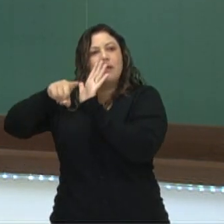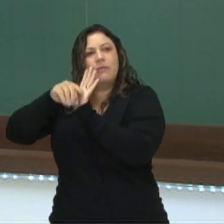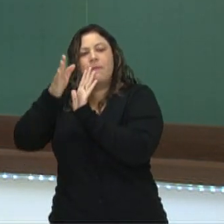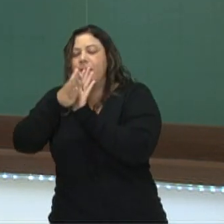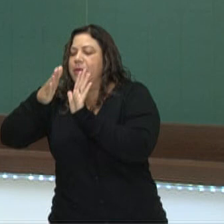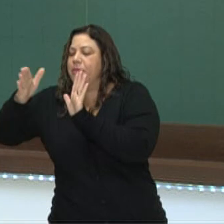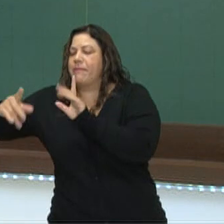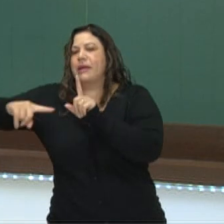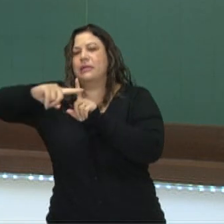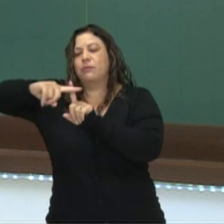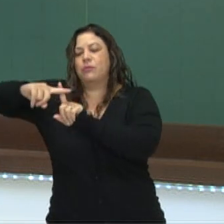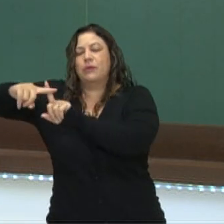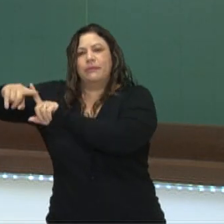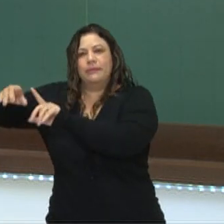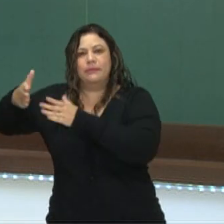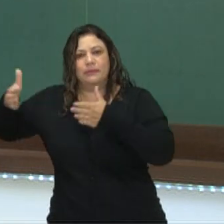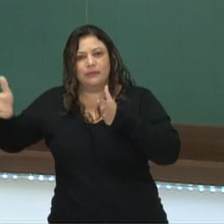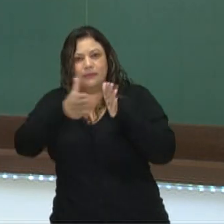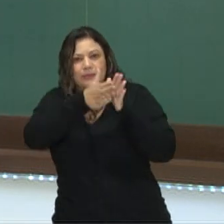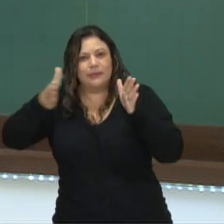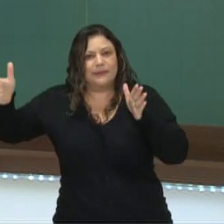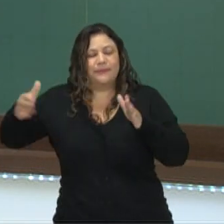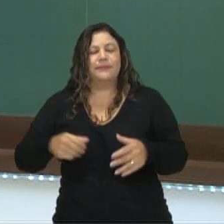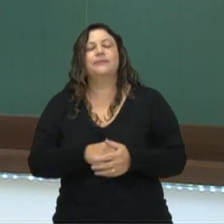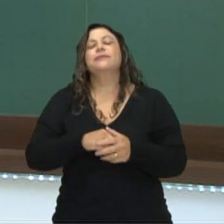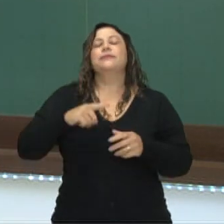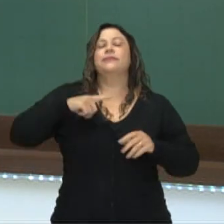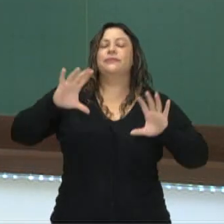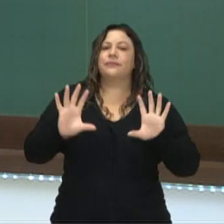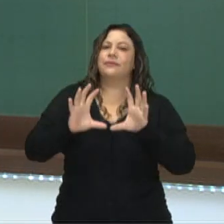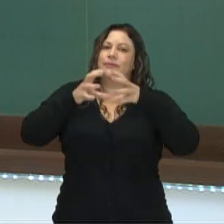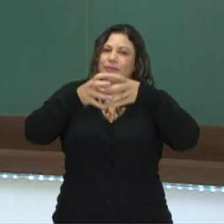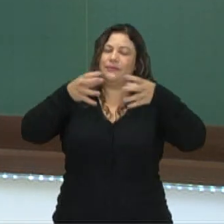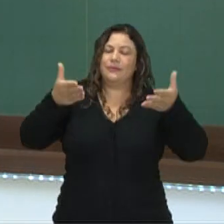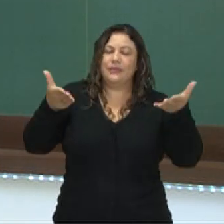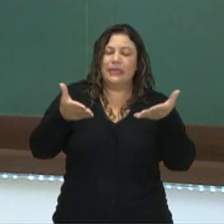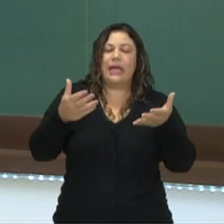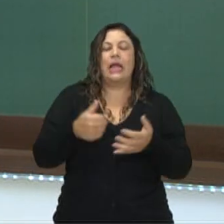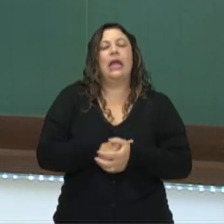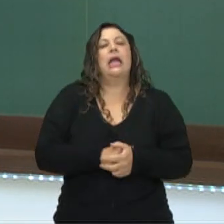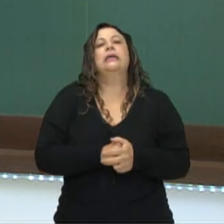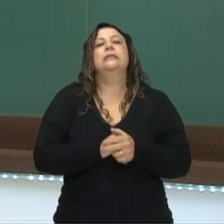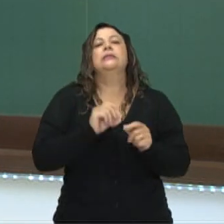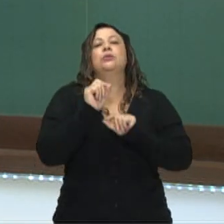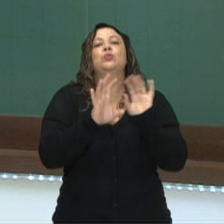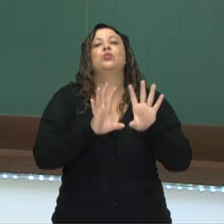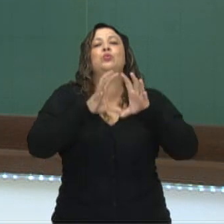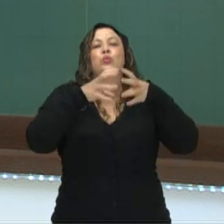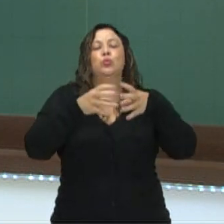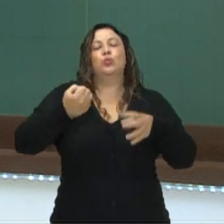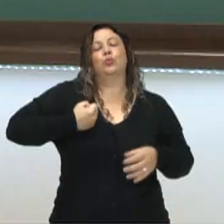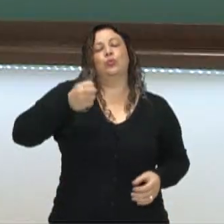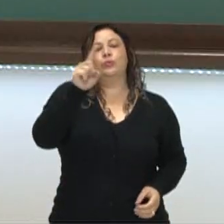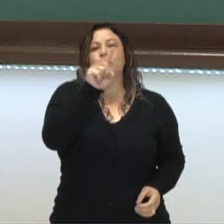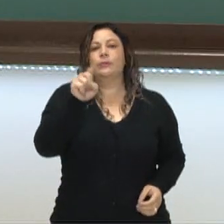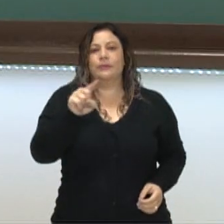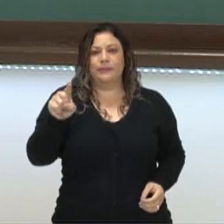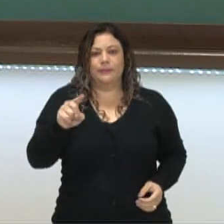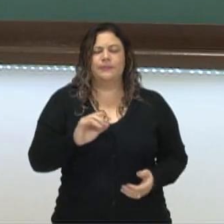assim sucessivamente, né? Temos aqui um recorte, né? Um pedacinho do conjunto dos números inteiros. O